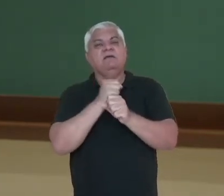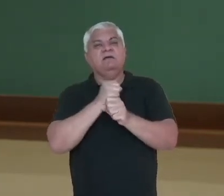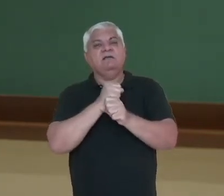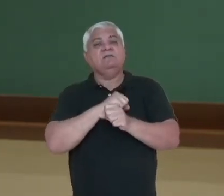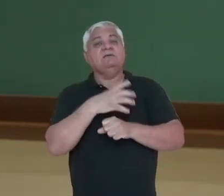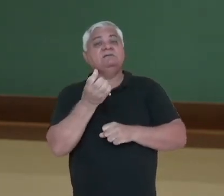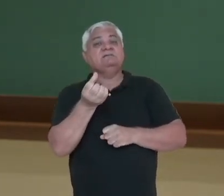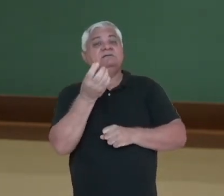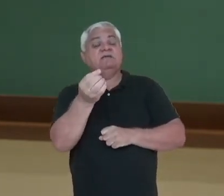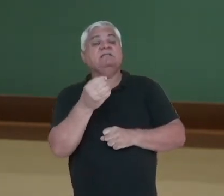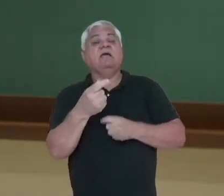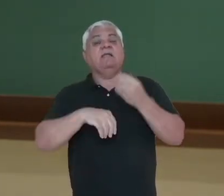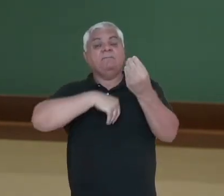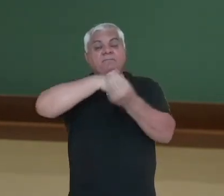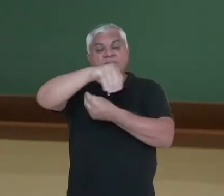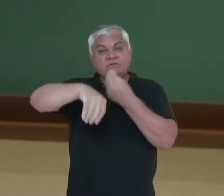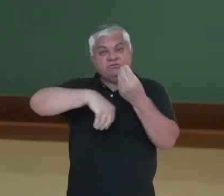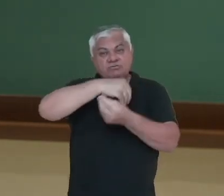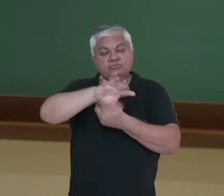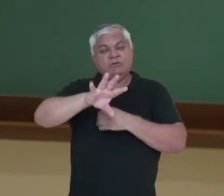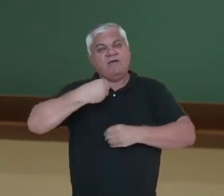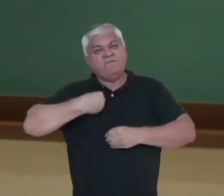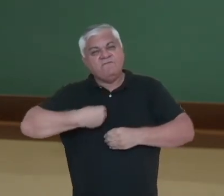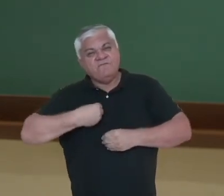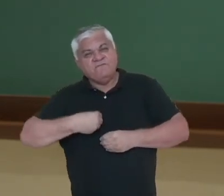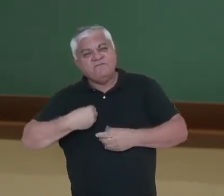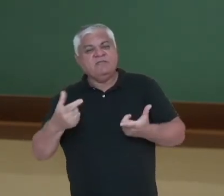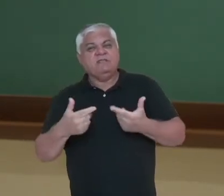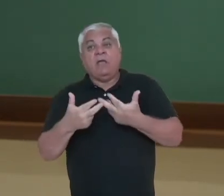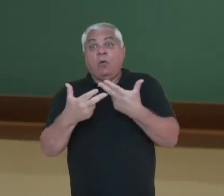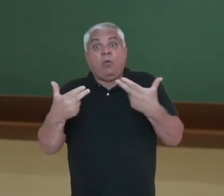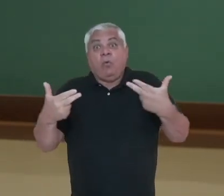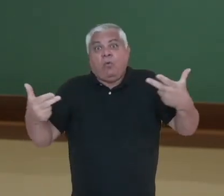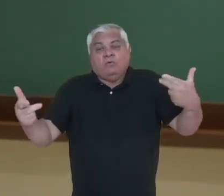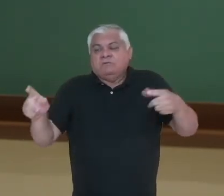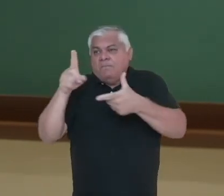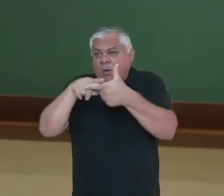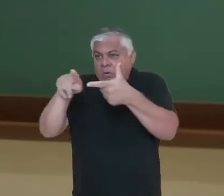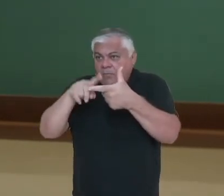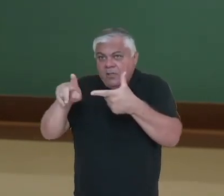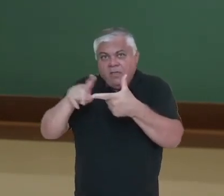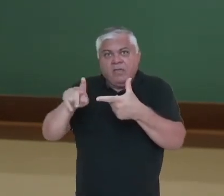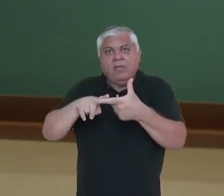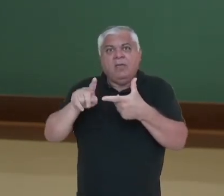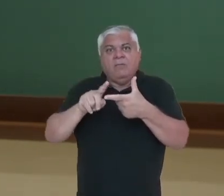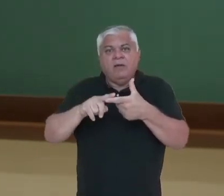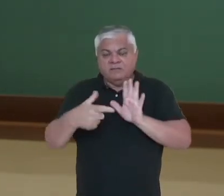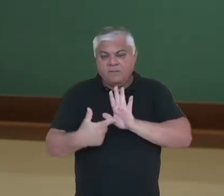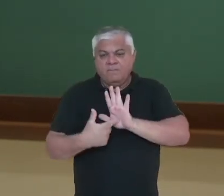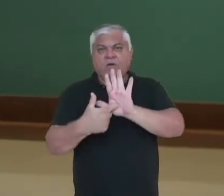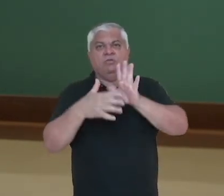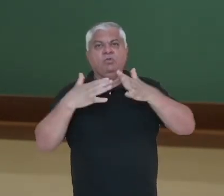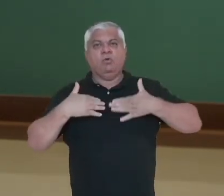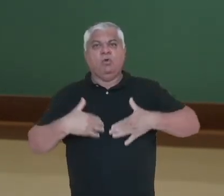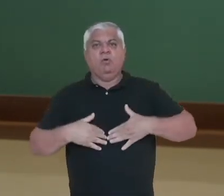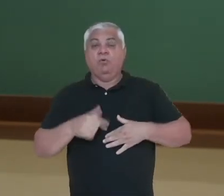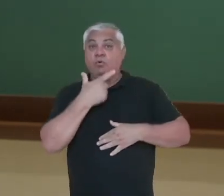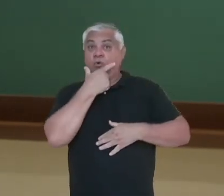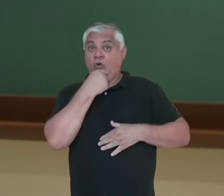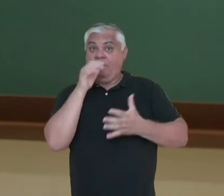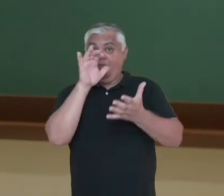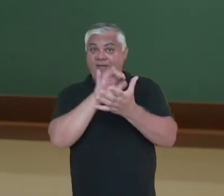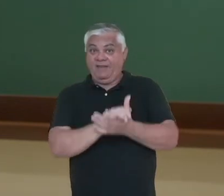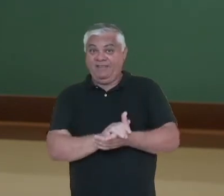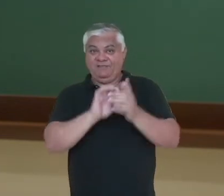dela é exatamente misturar arte e vida, pegar fatos, problemas sociais e materializar através do corpo. Marina Abramović, Arte e